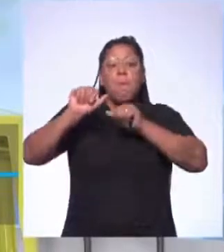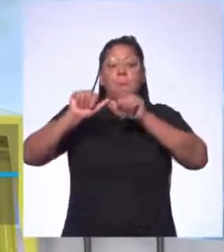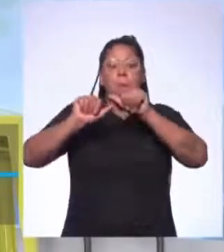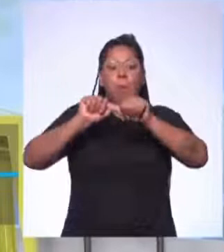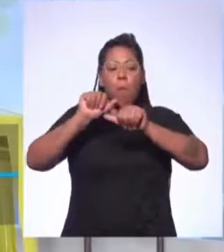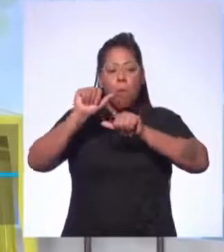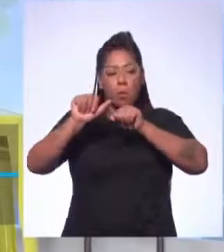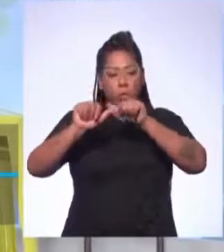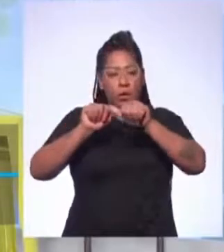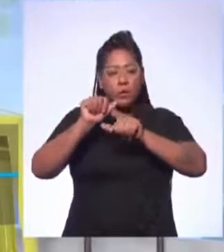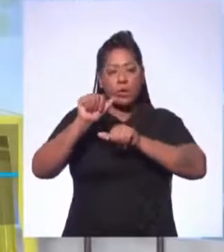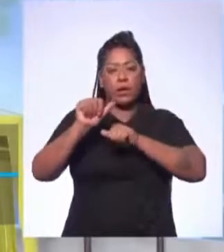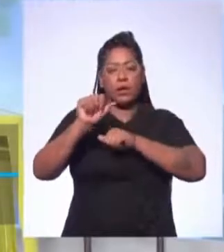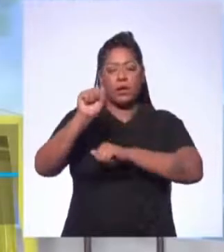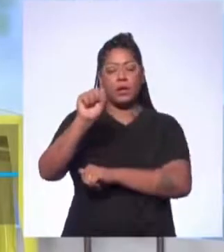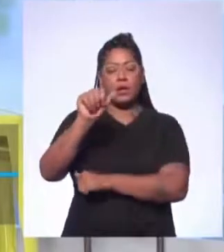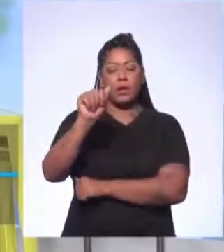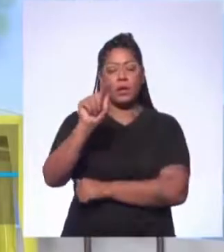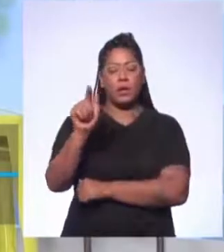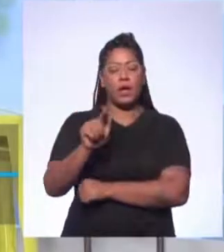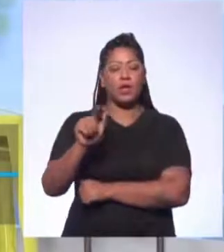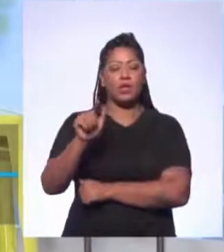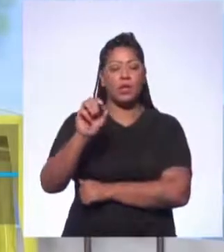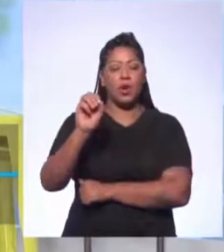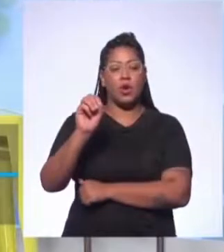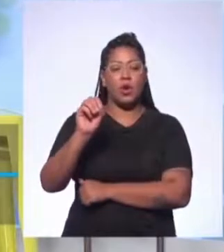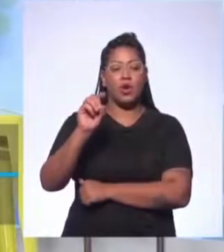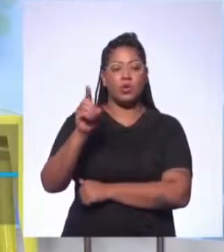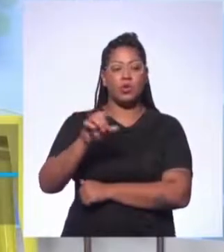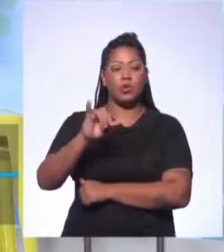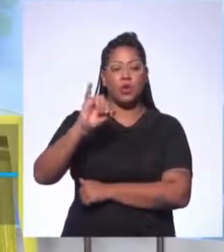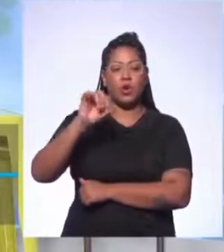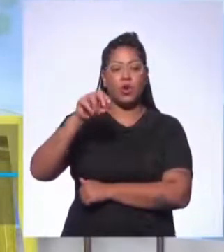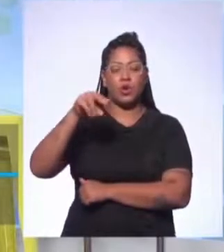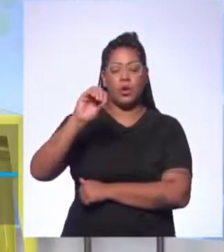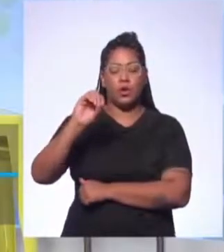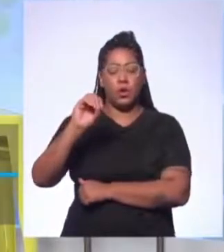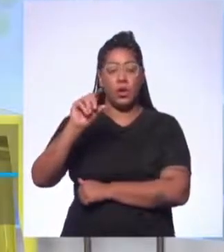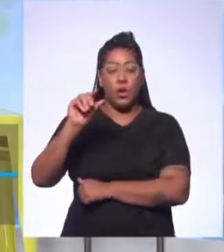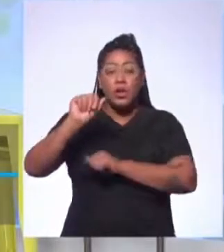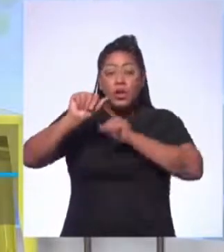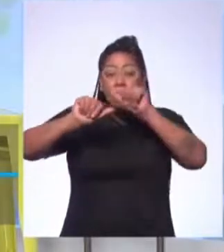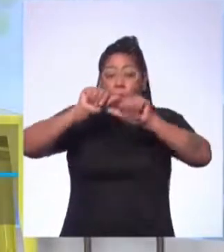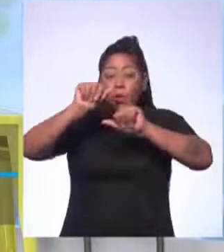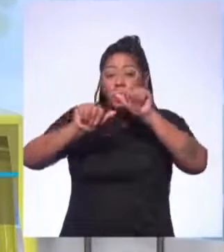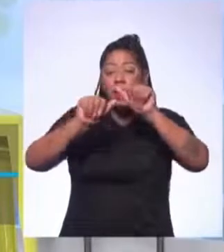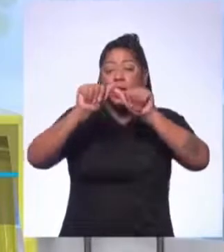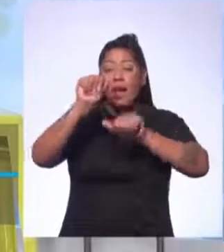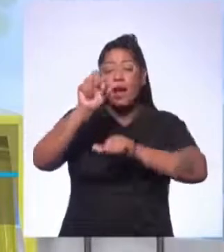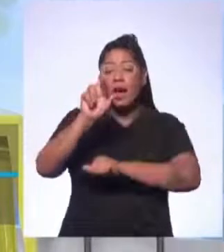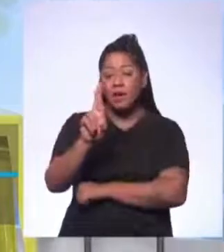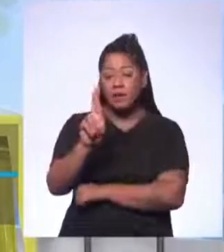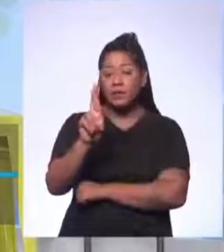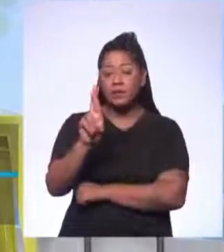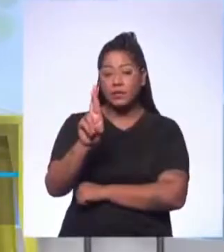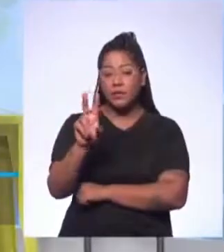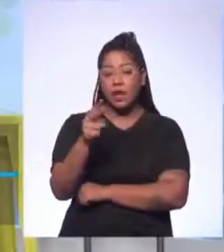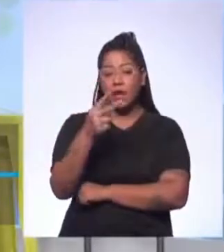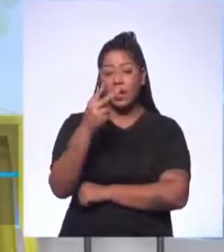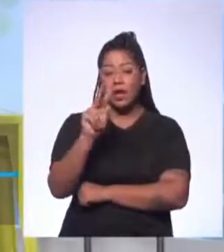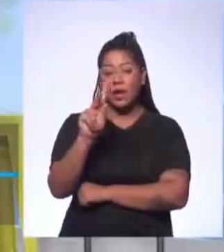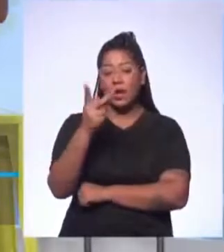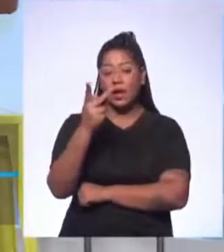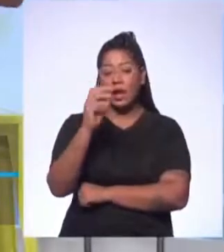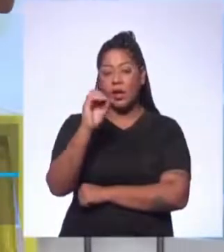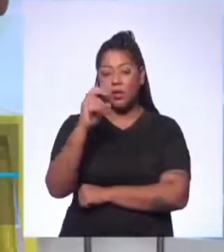com o gás de ozônio, transformando em gás oxigênio e outros gases. Com isso, o buraco na camada